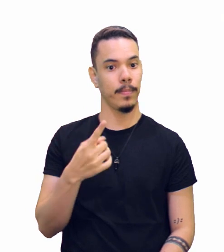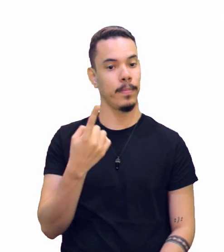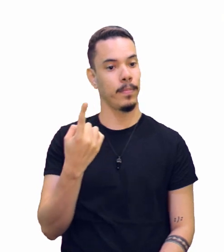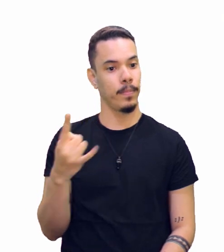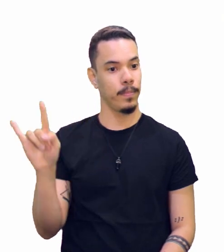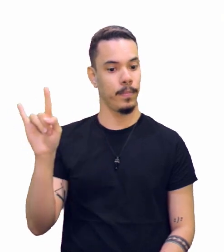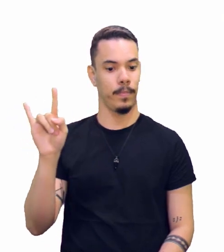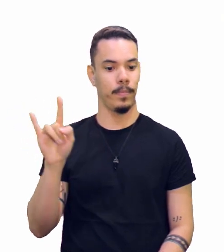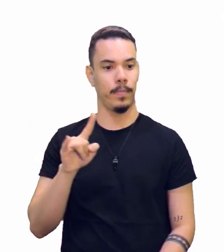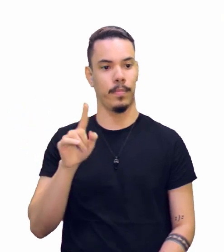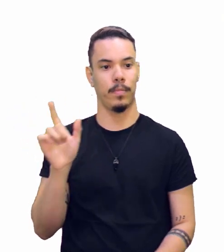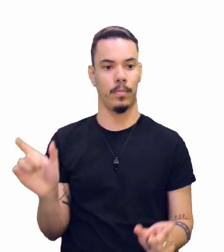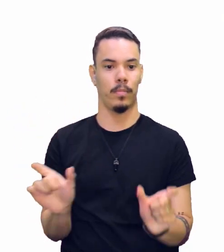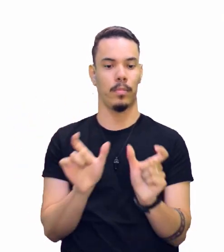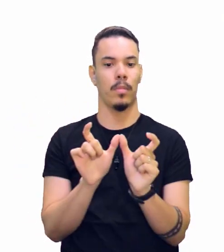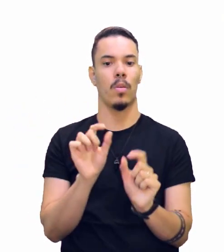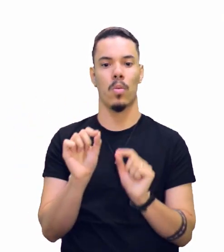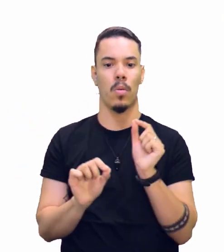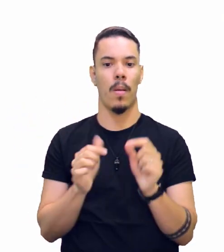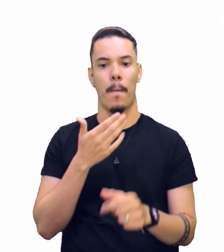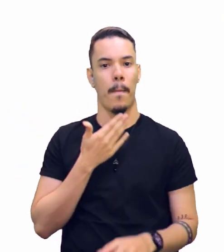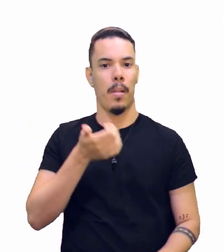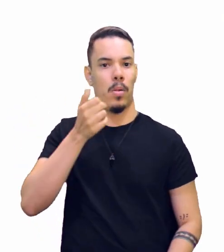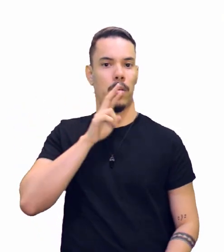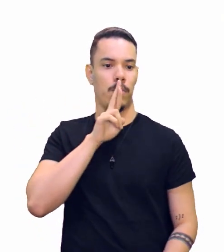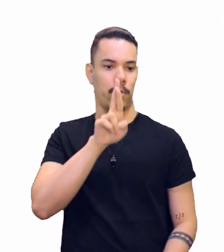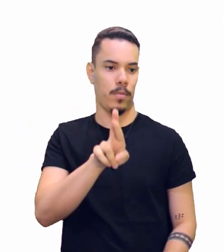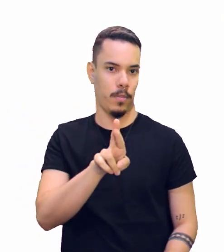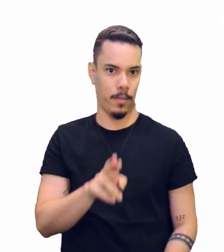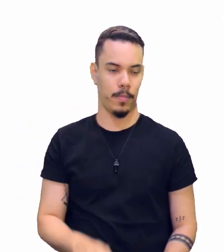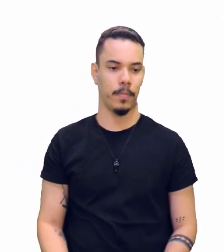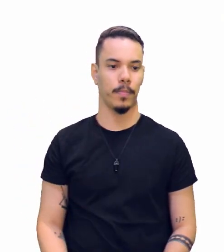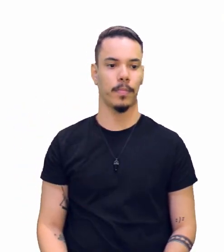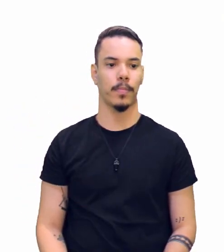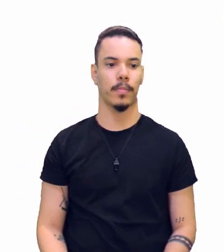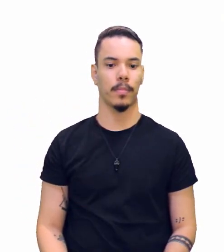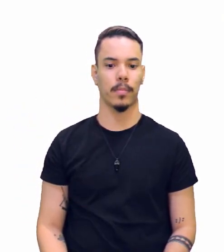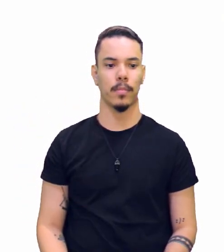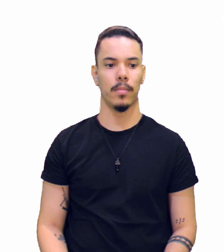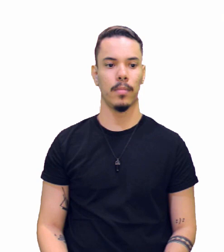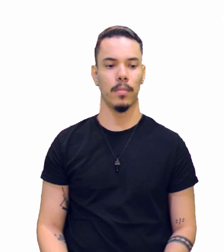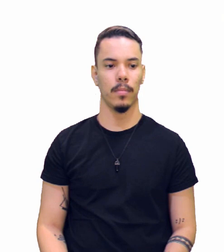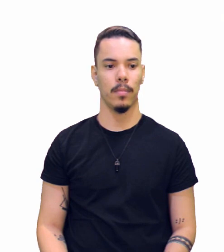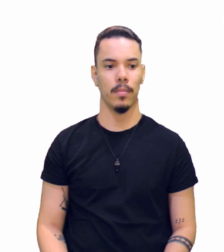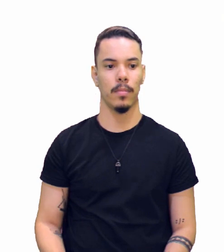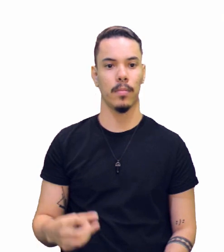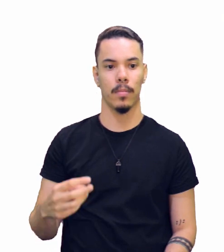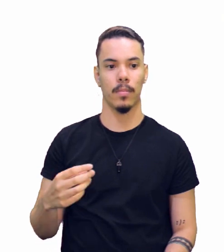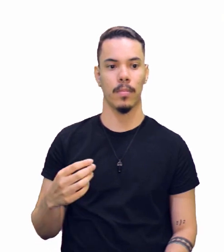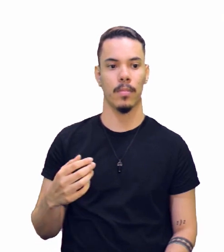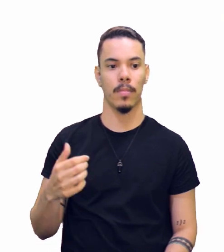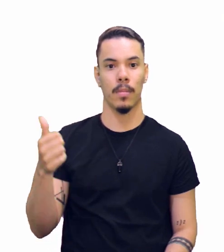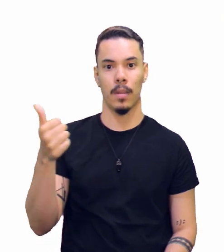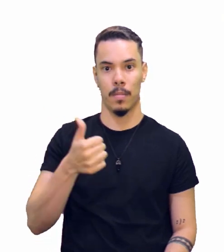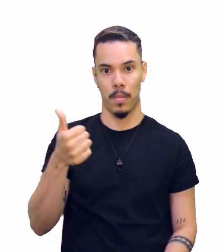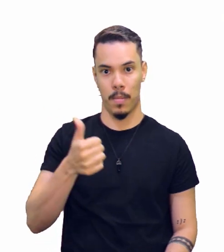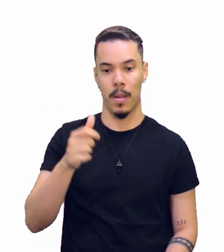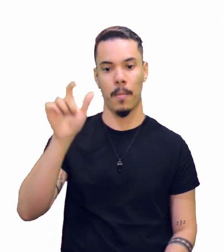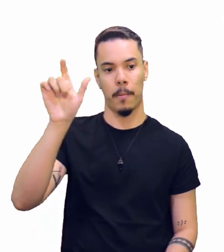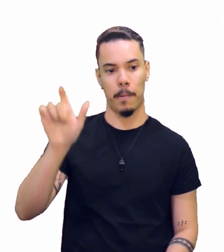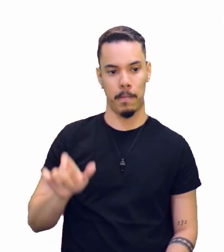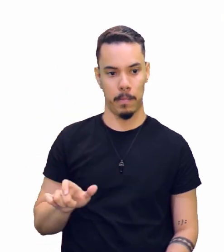você vai completar a lacuna com a melhor resposta temos agora orora terceira terceira não perdão primeira